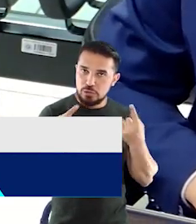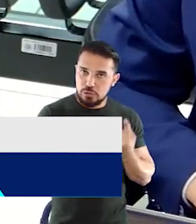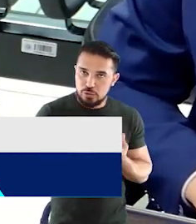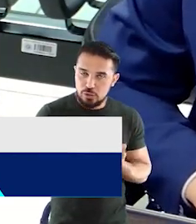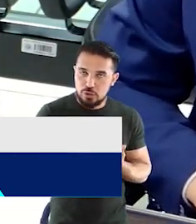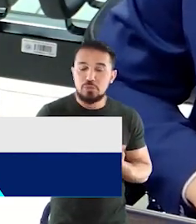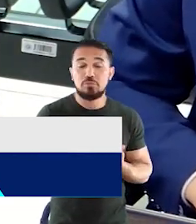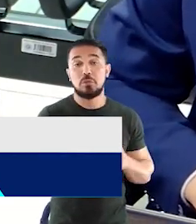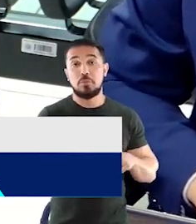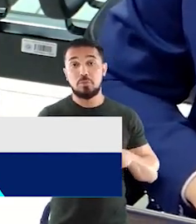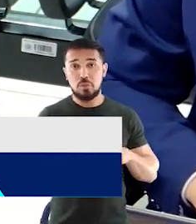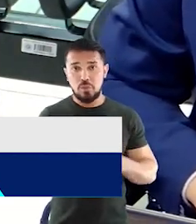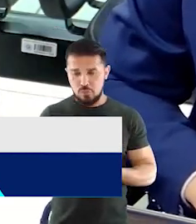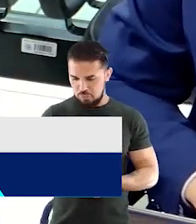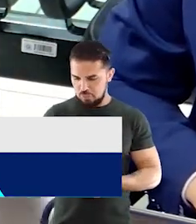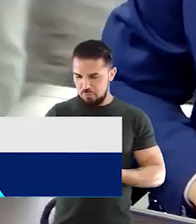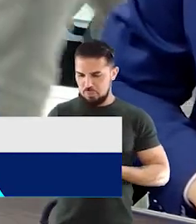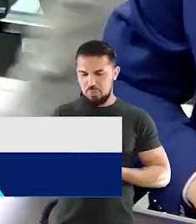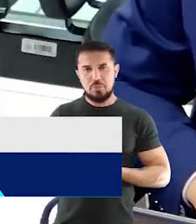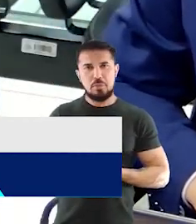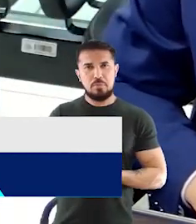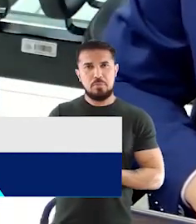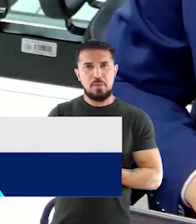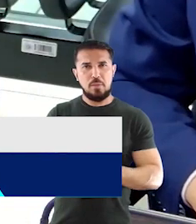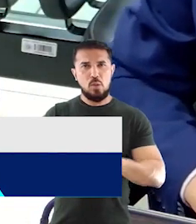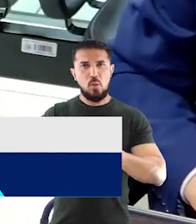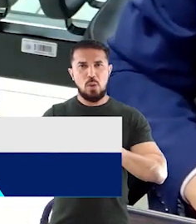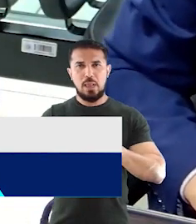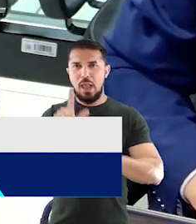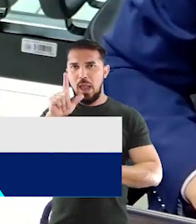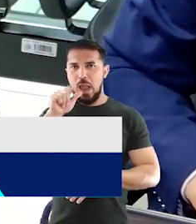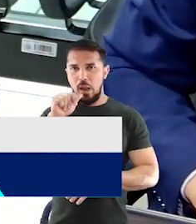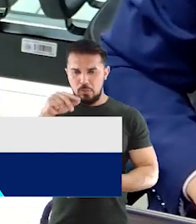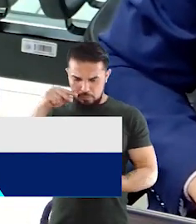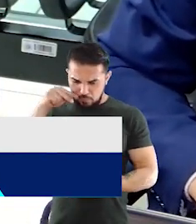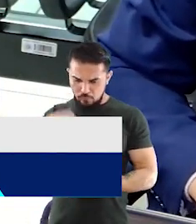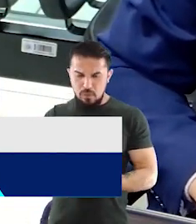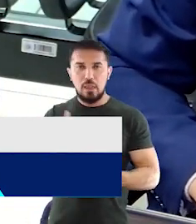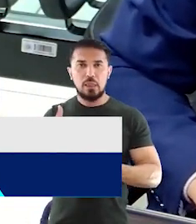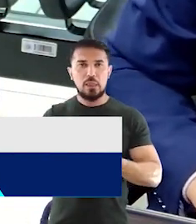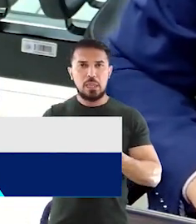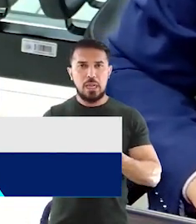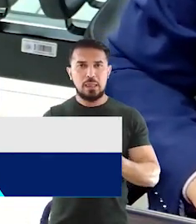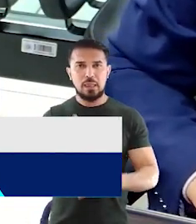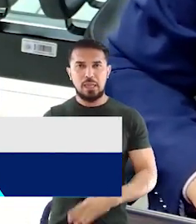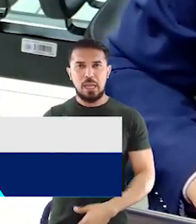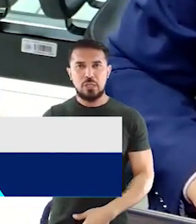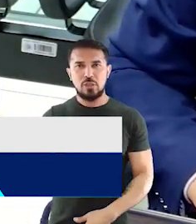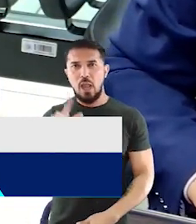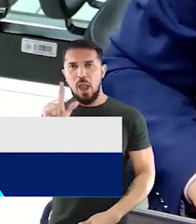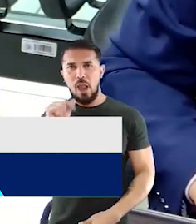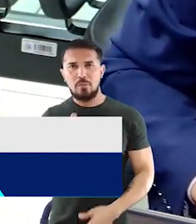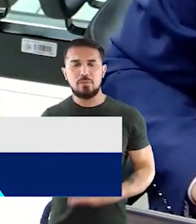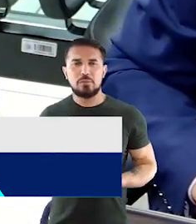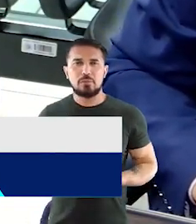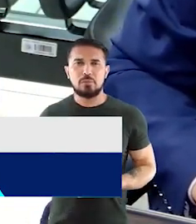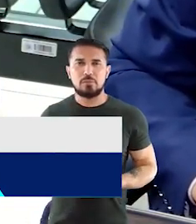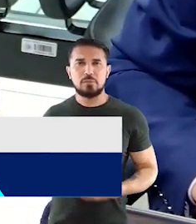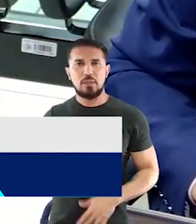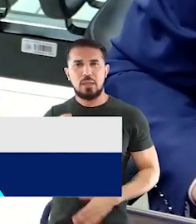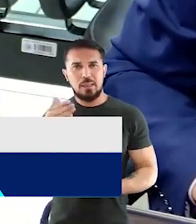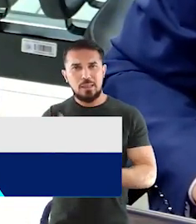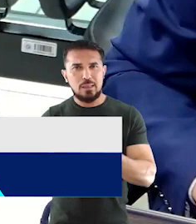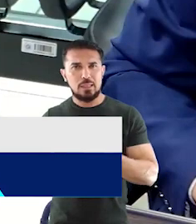água e lá está descrito o esgoto. Como se as escolas não tivessem uma finalidade pública e uma finalidade de prestação de